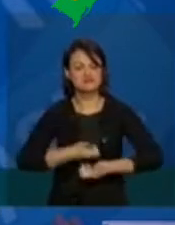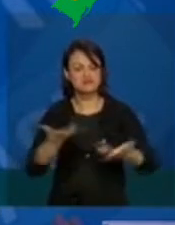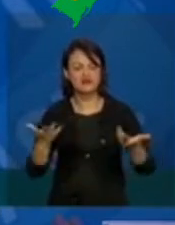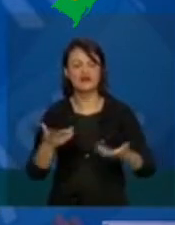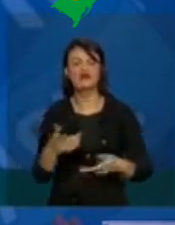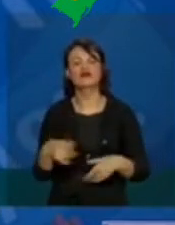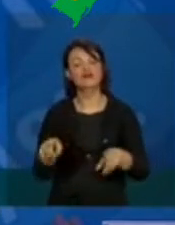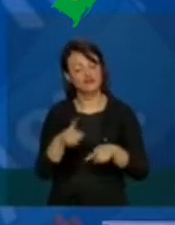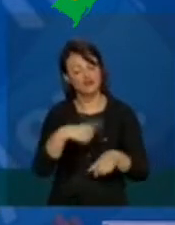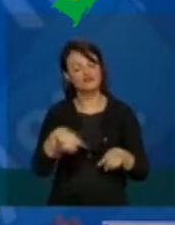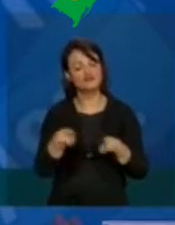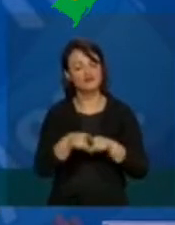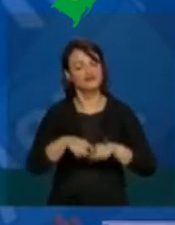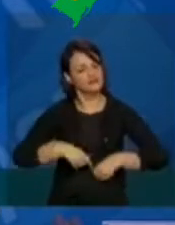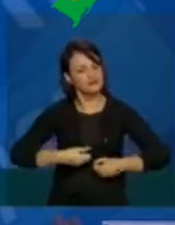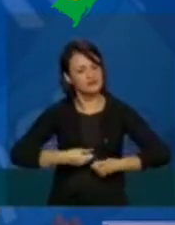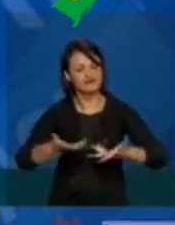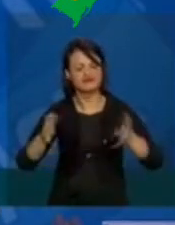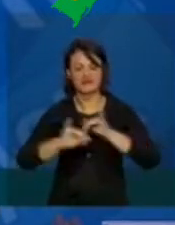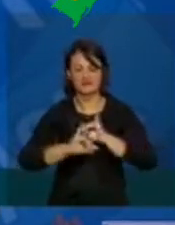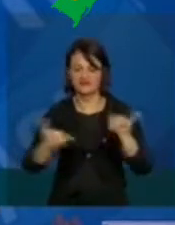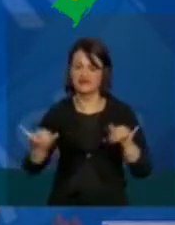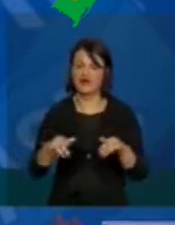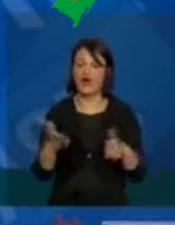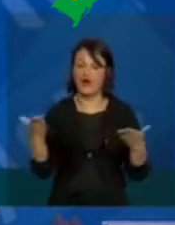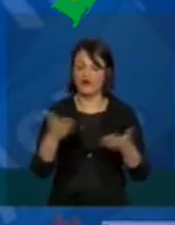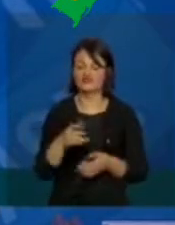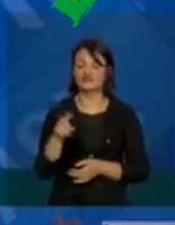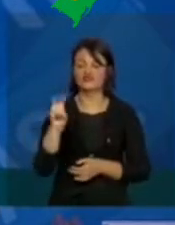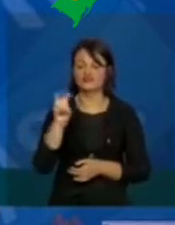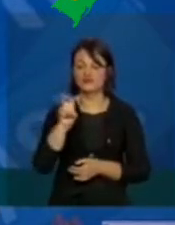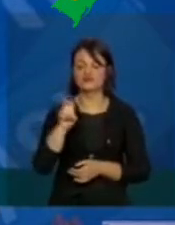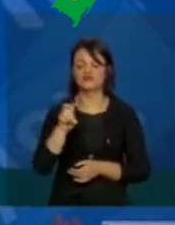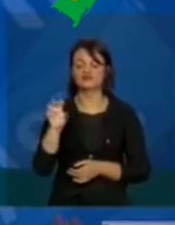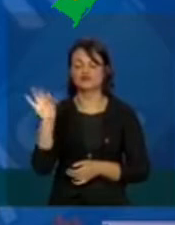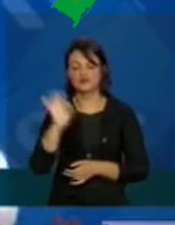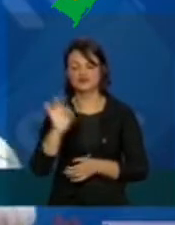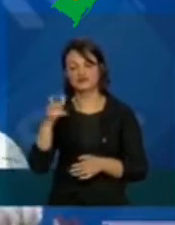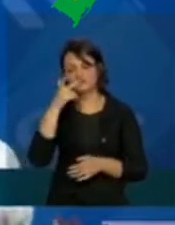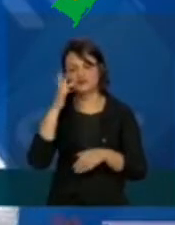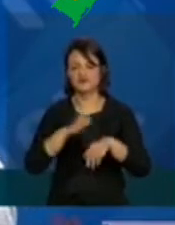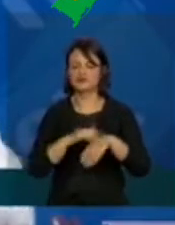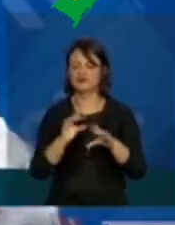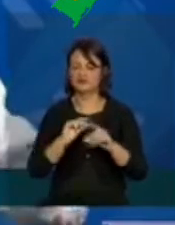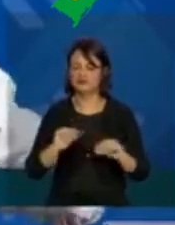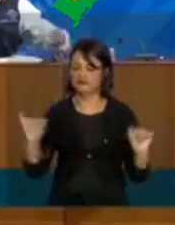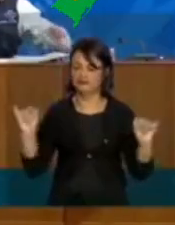também informar isso. Hoje, nós temos com 55% dos pacientes recuperados.